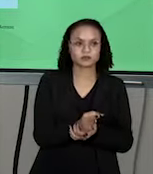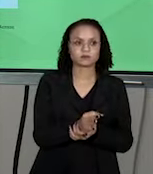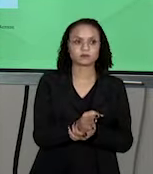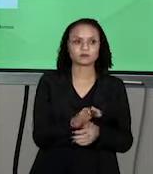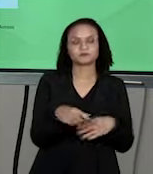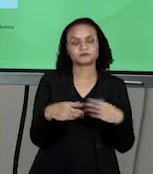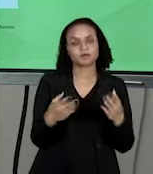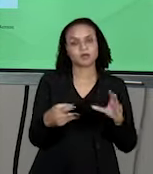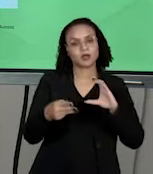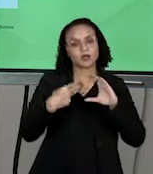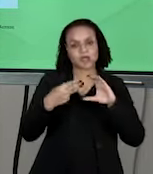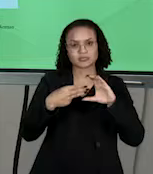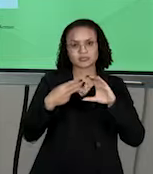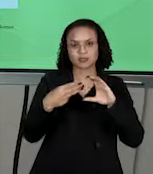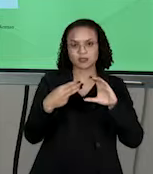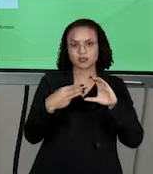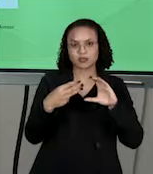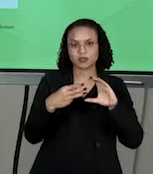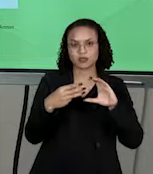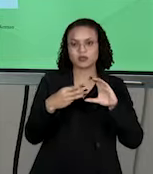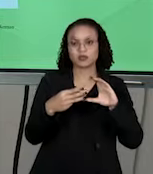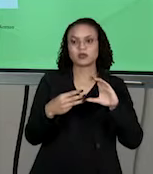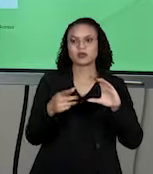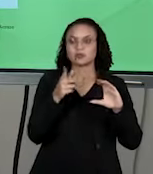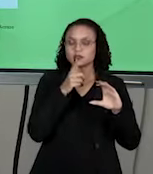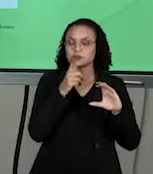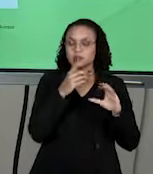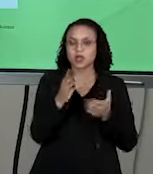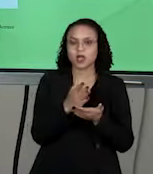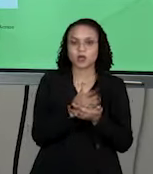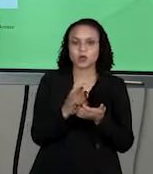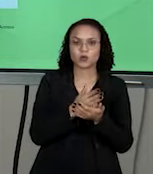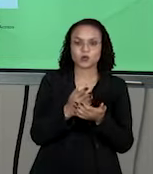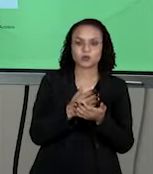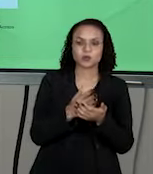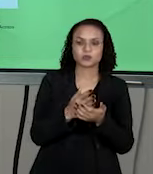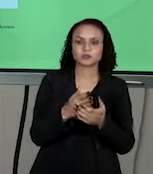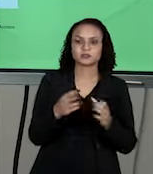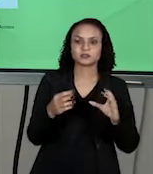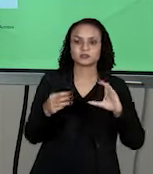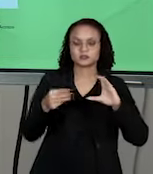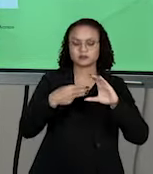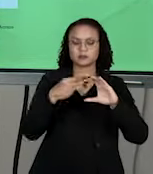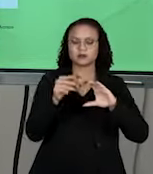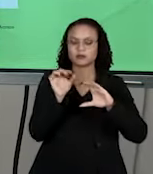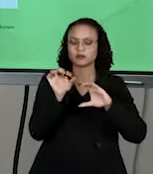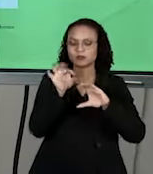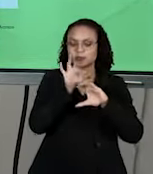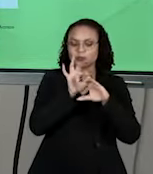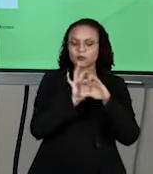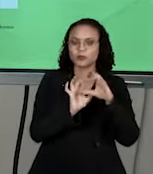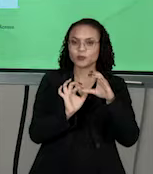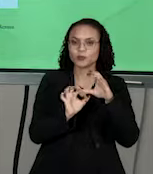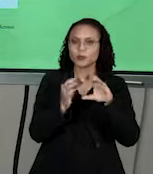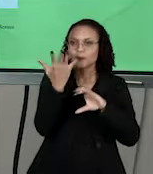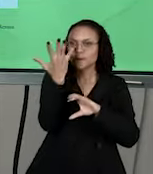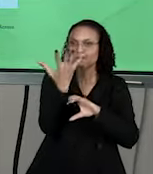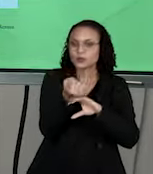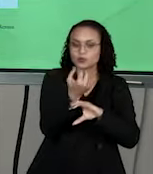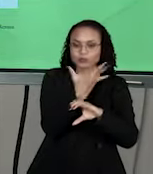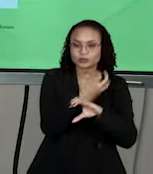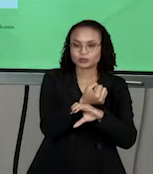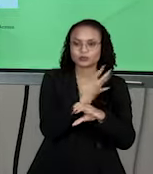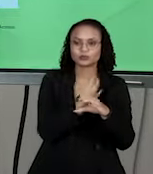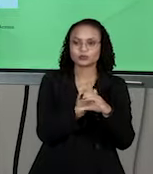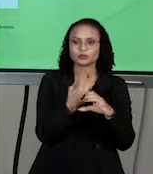estiver passando, né, ali no sangue, está circulando, nadando, a célula receptora capta esse hormônio e ele entra para